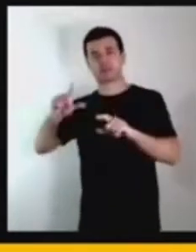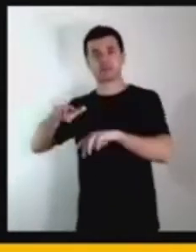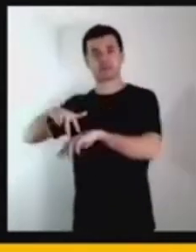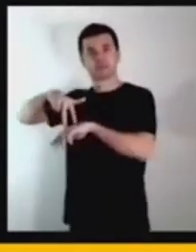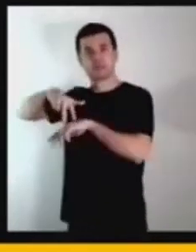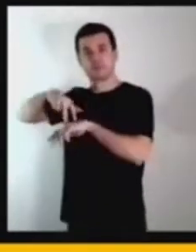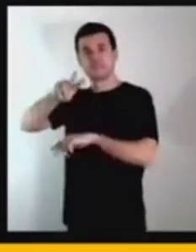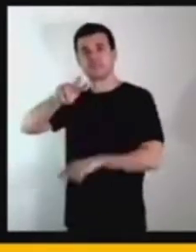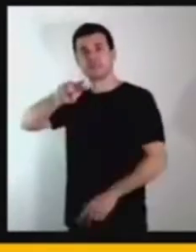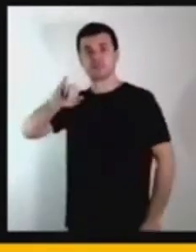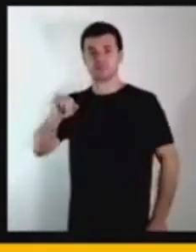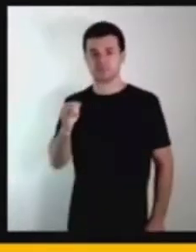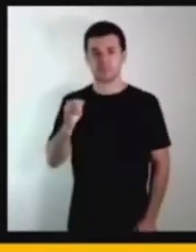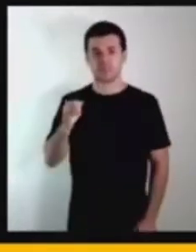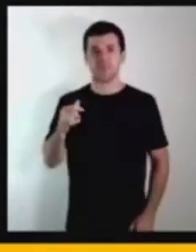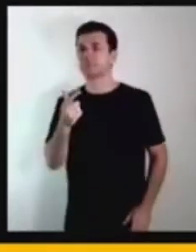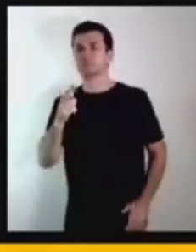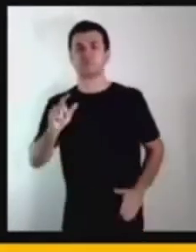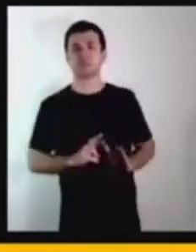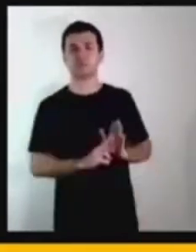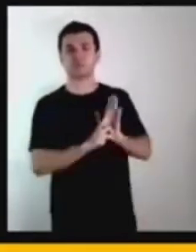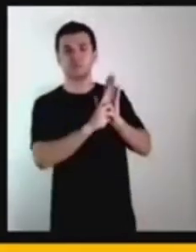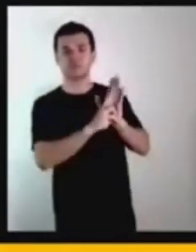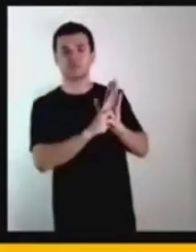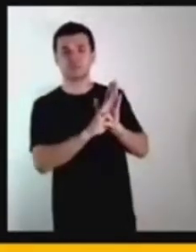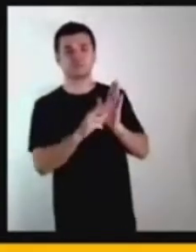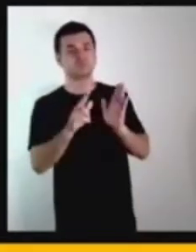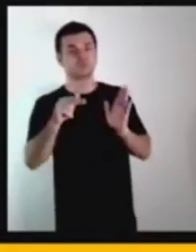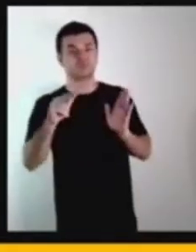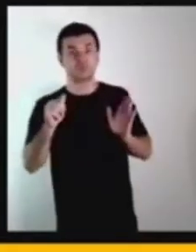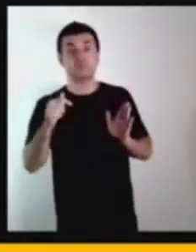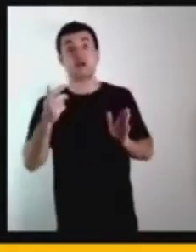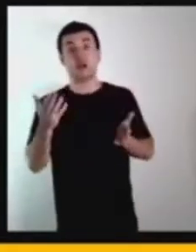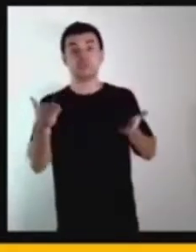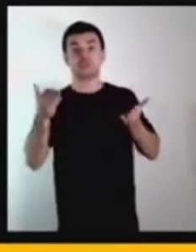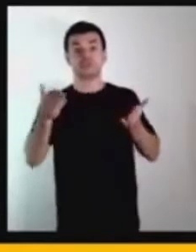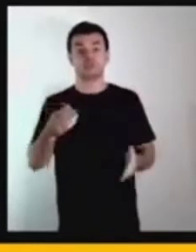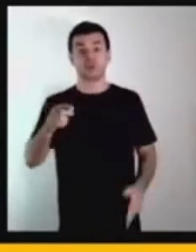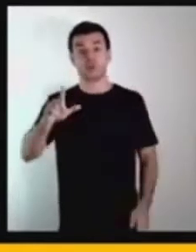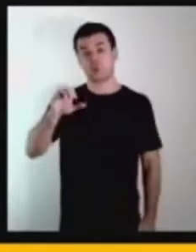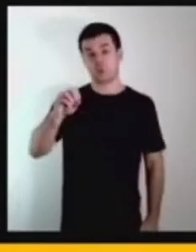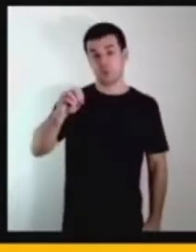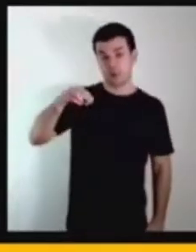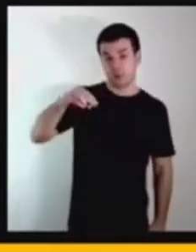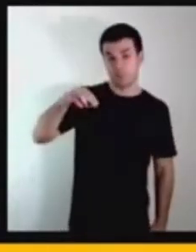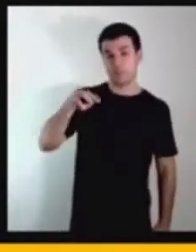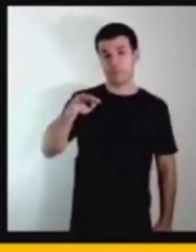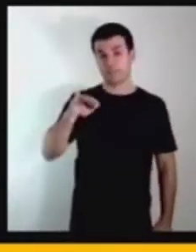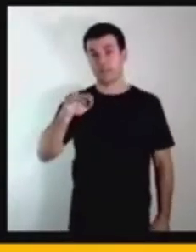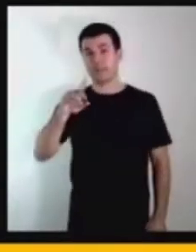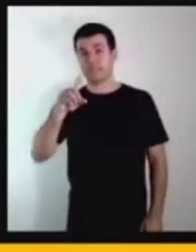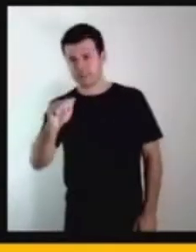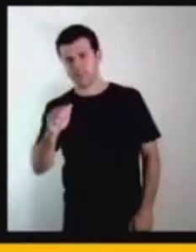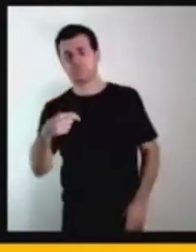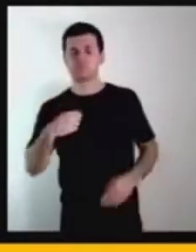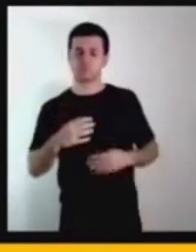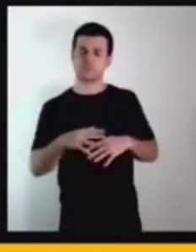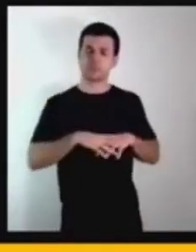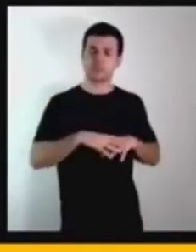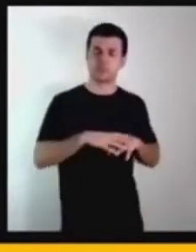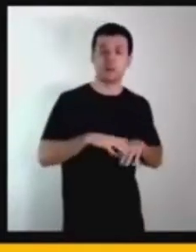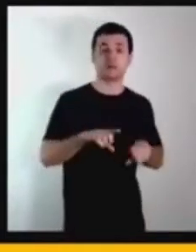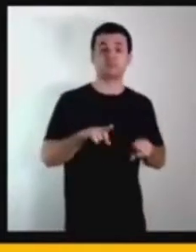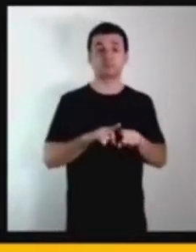vi representada lá até que chegou o Léo Madeira. Mas enfim, né, eu queria dizer que eu também era muito boa em matemática